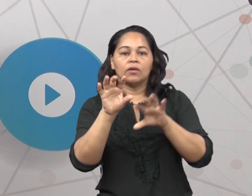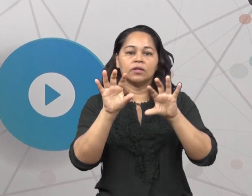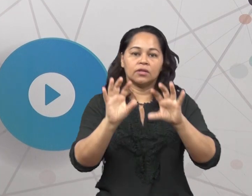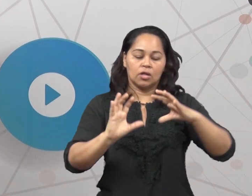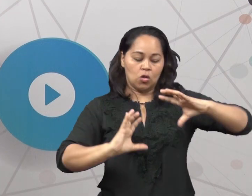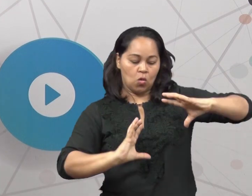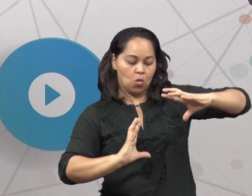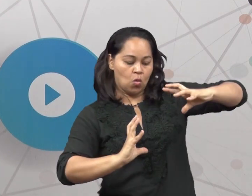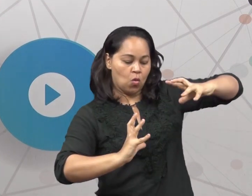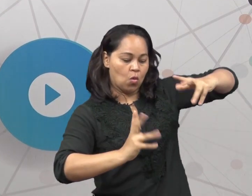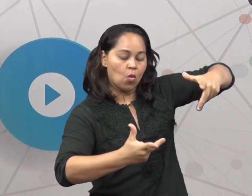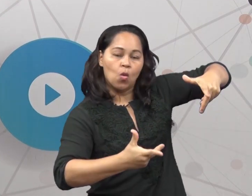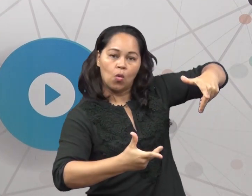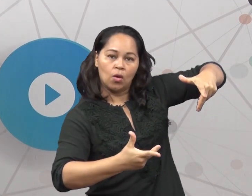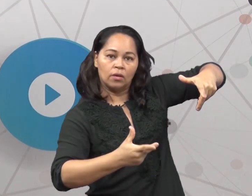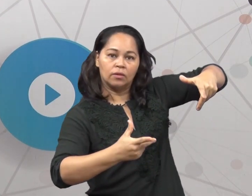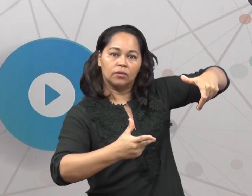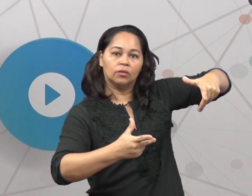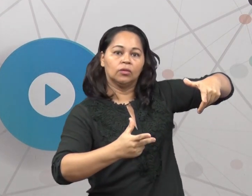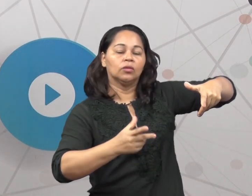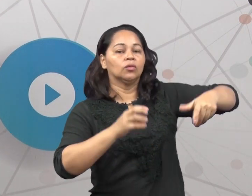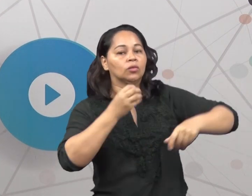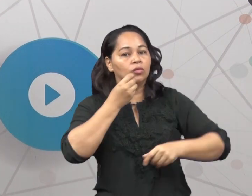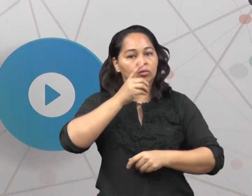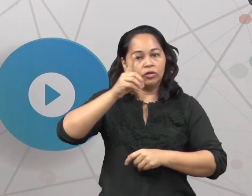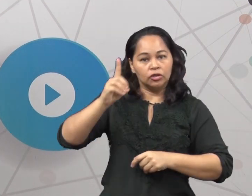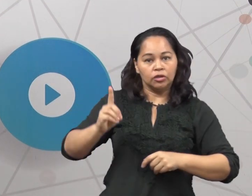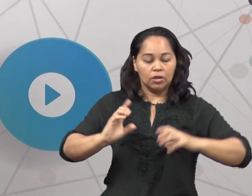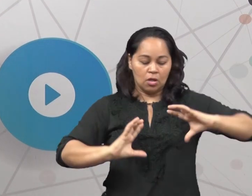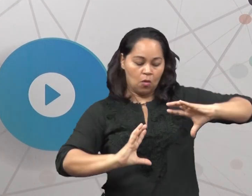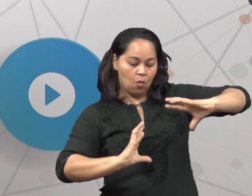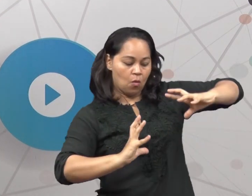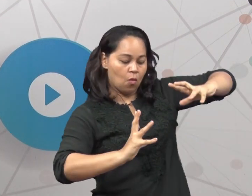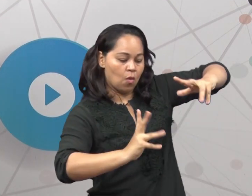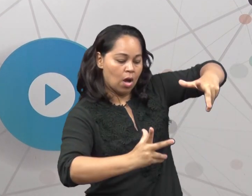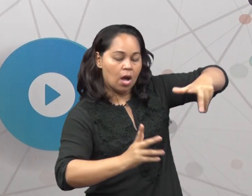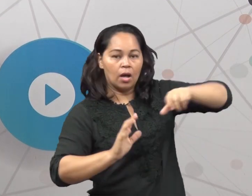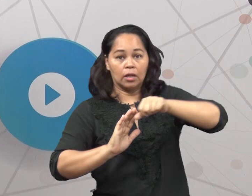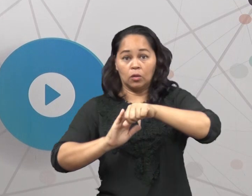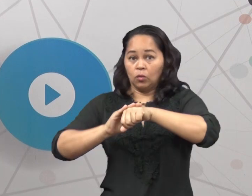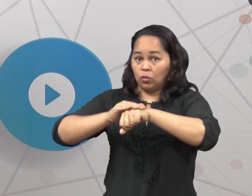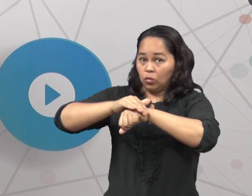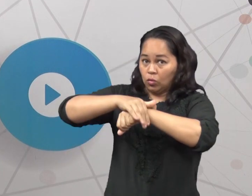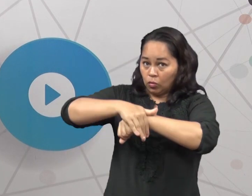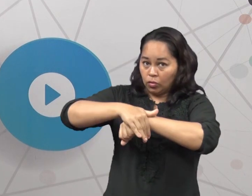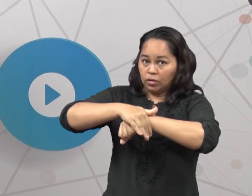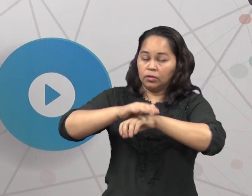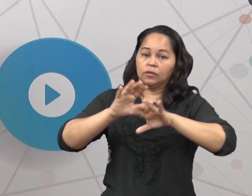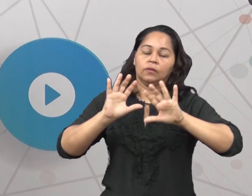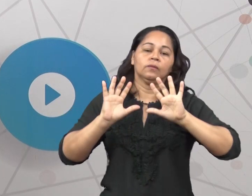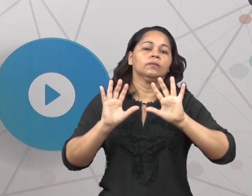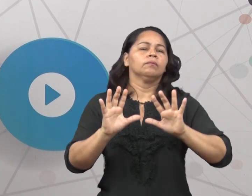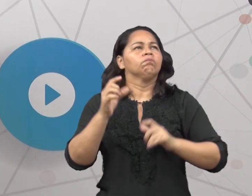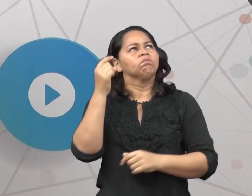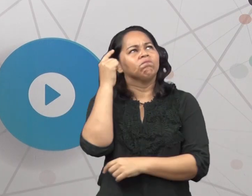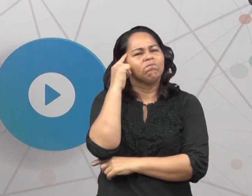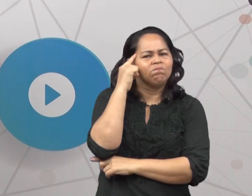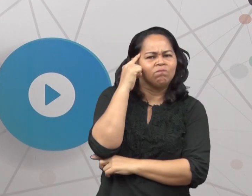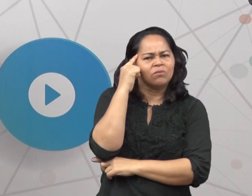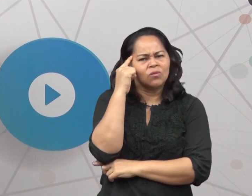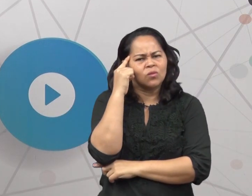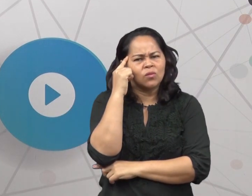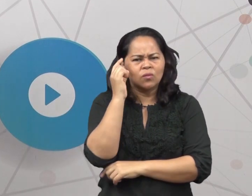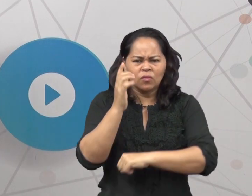balanceia o dia e a noite. Quando a gente observa isso, a gente pensa assim, mas